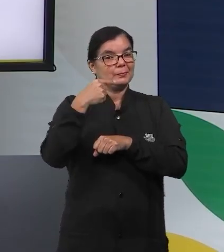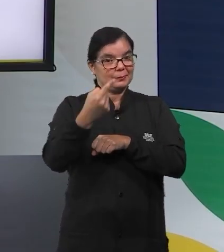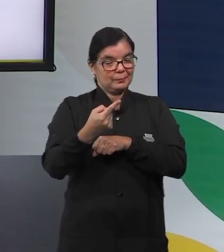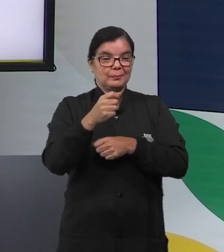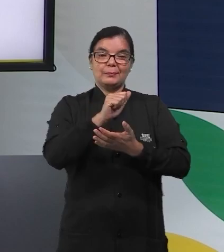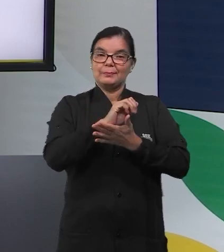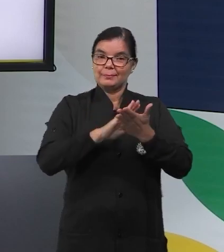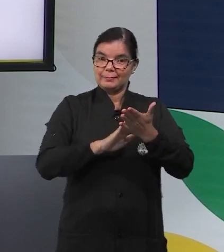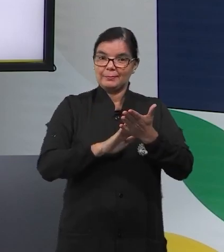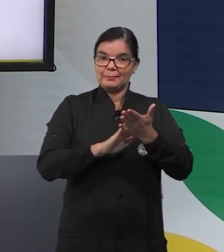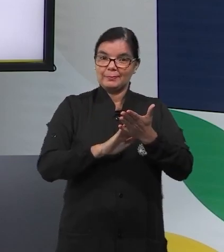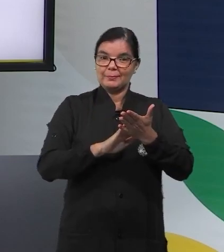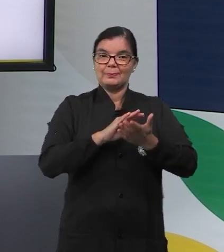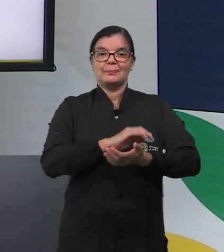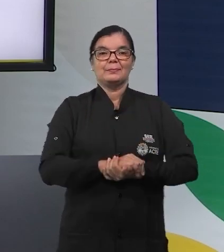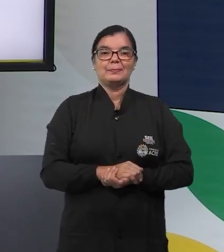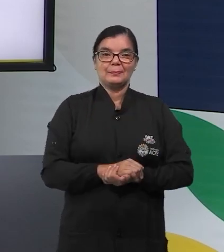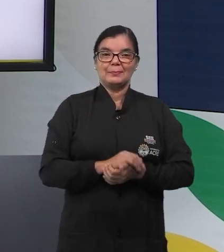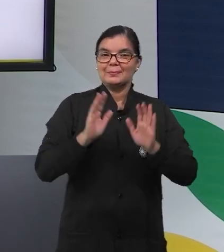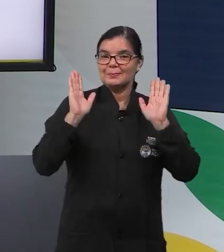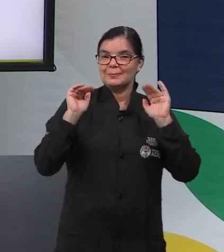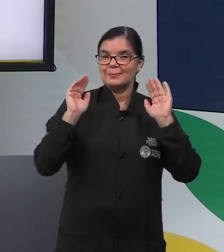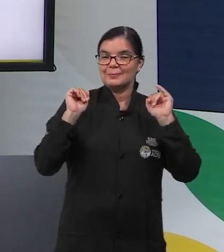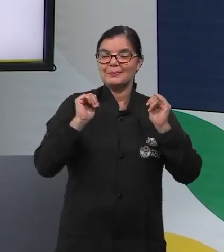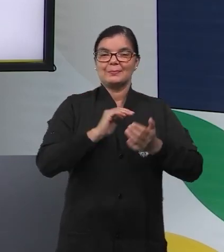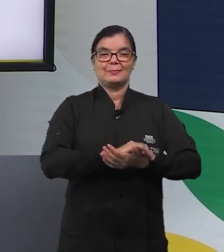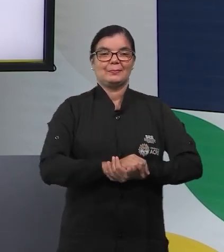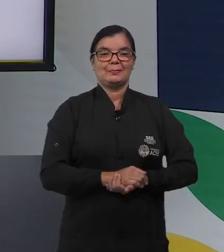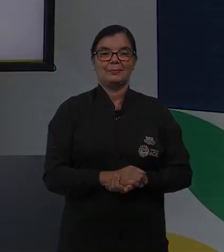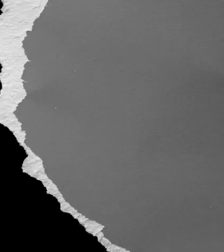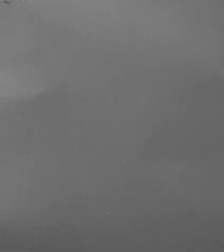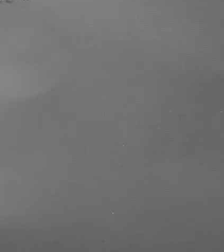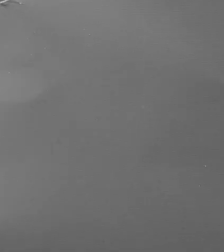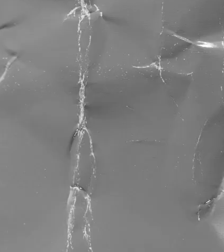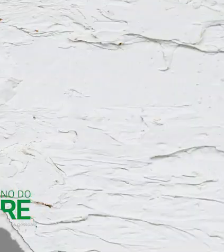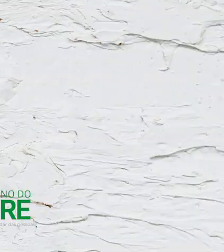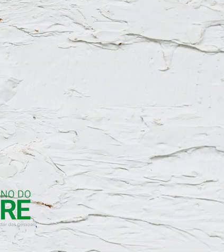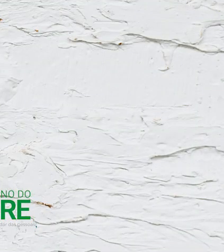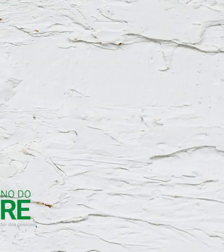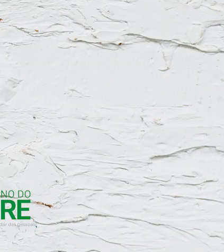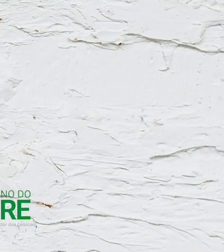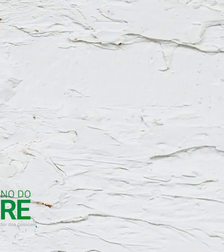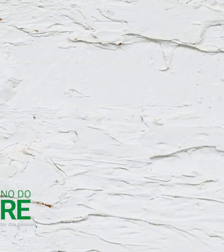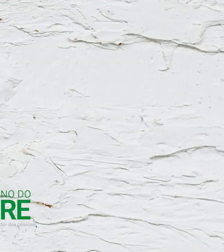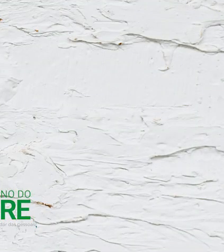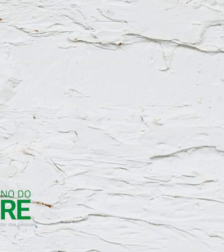na atividade, viu, pessoal? Até mais. Tchau, tchau.